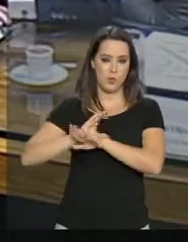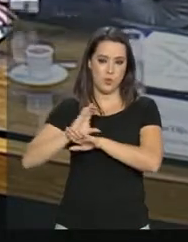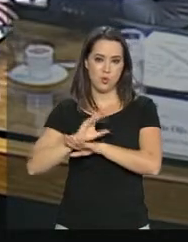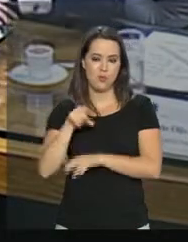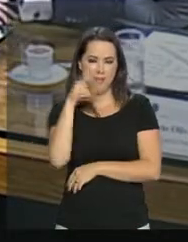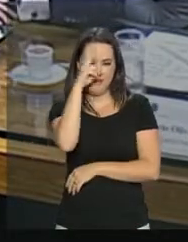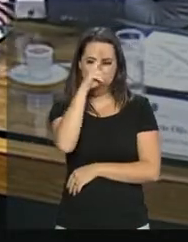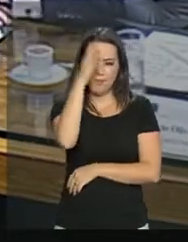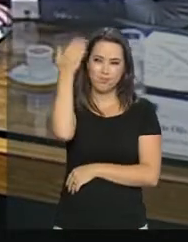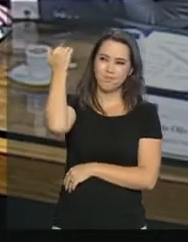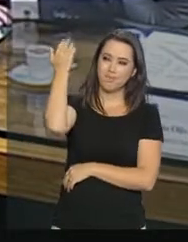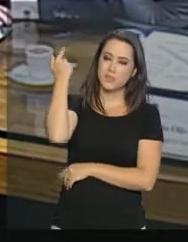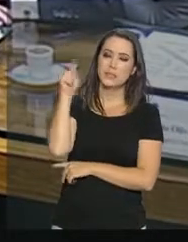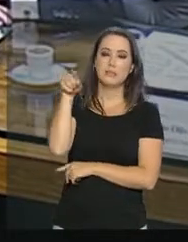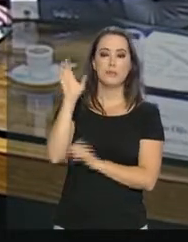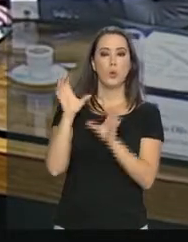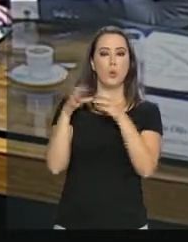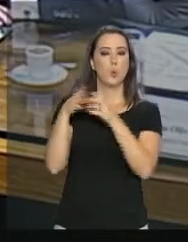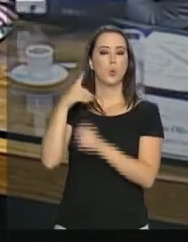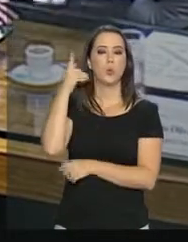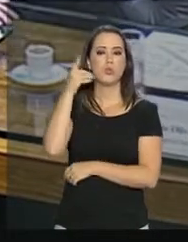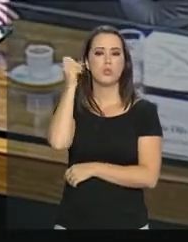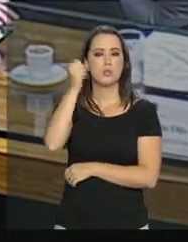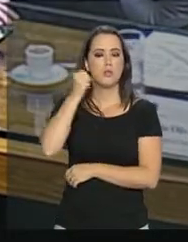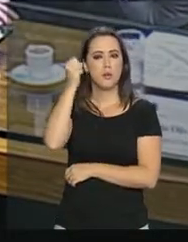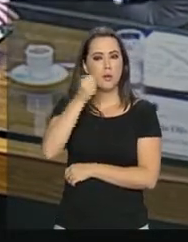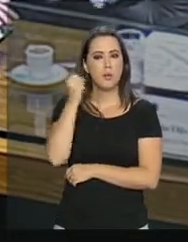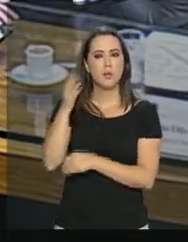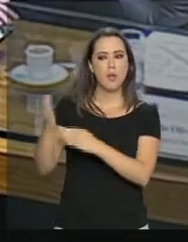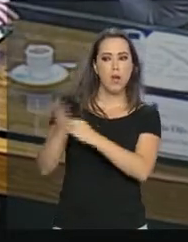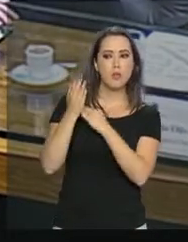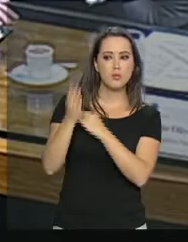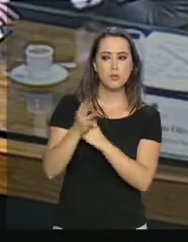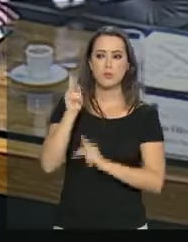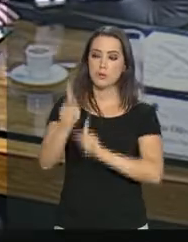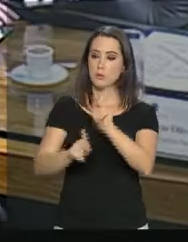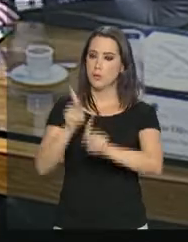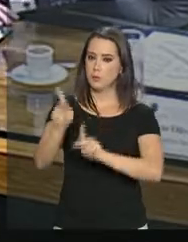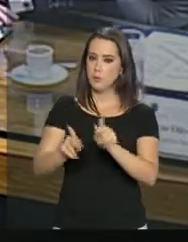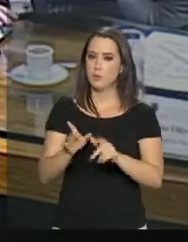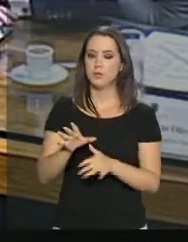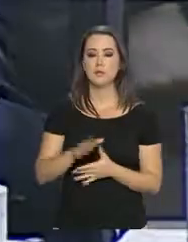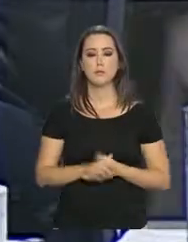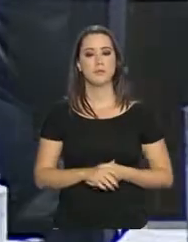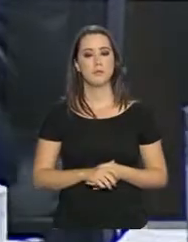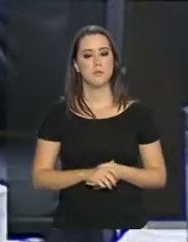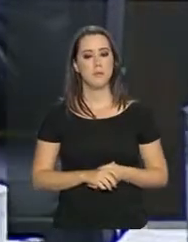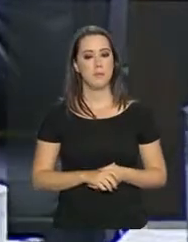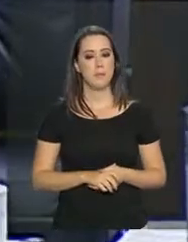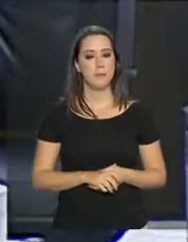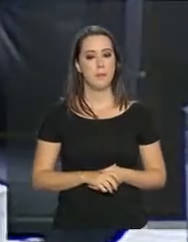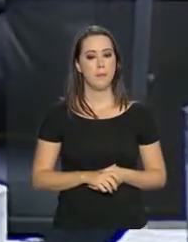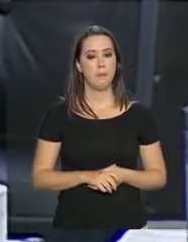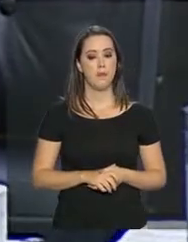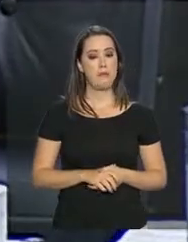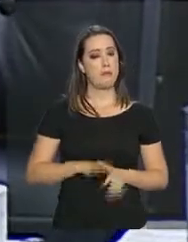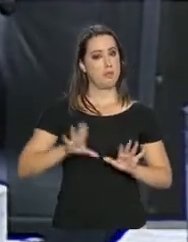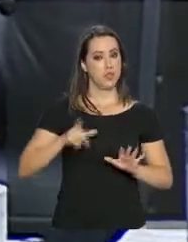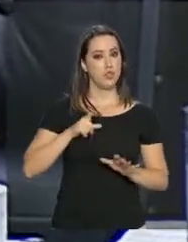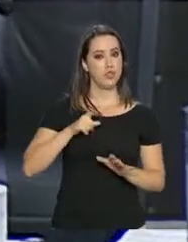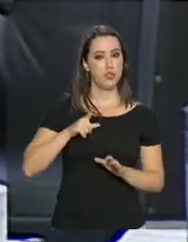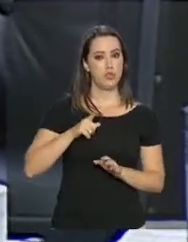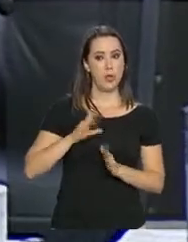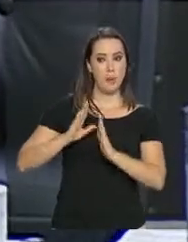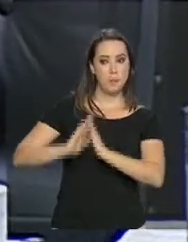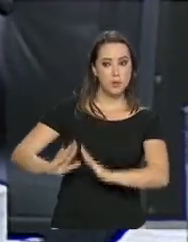lembra que na época os parlamentares receberam a colaboração de todos os brasileiros reivindicações que eram filtradas